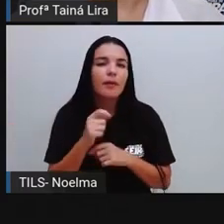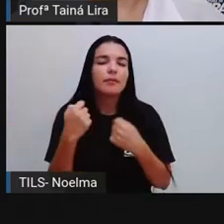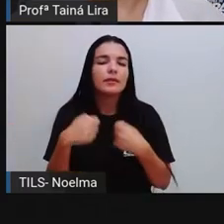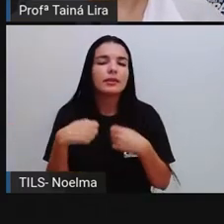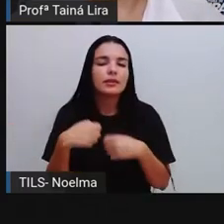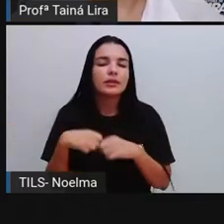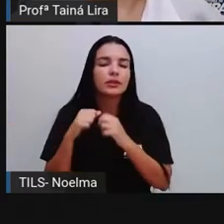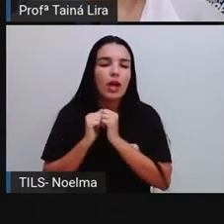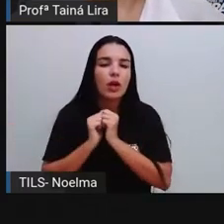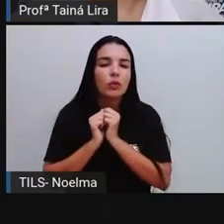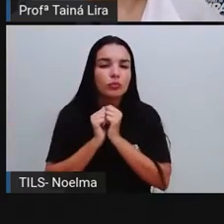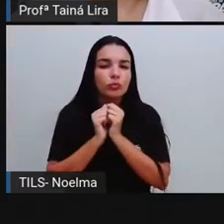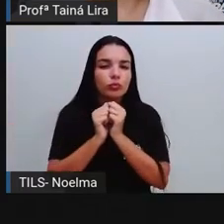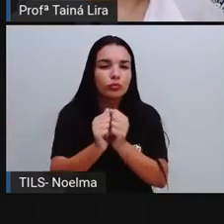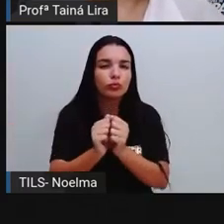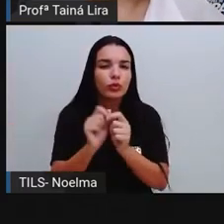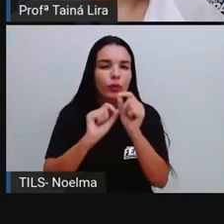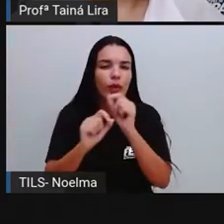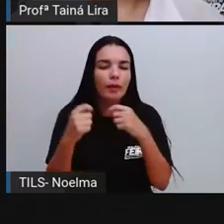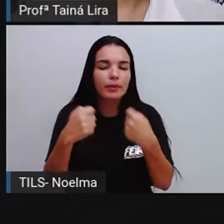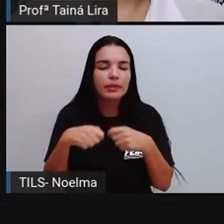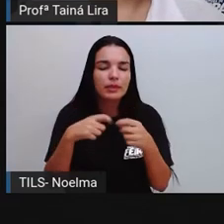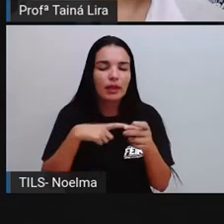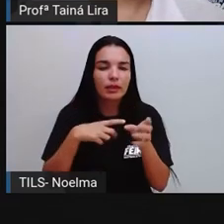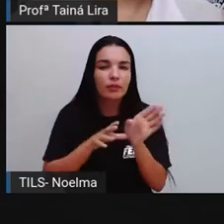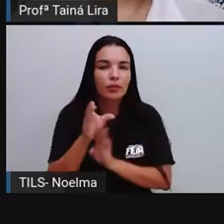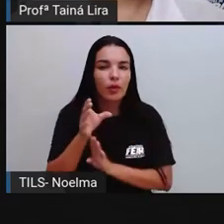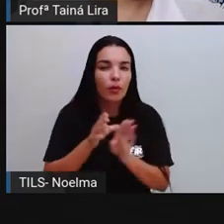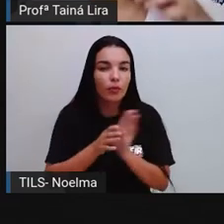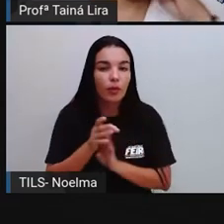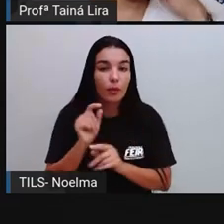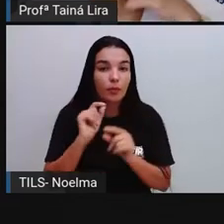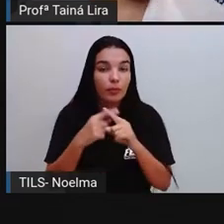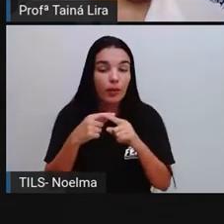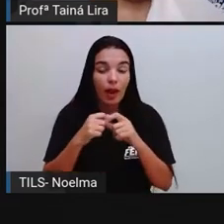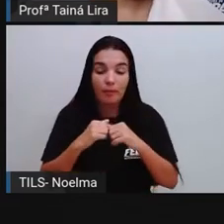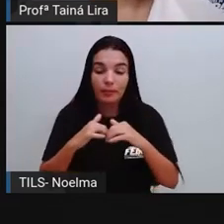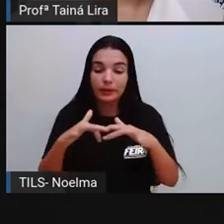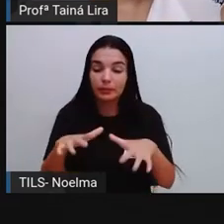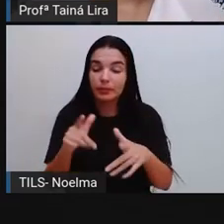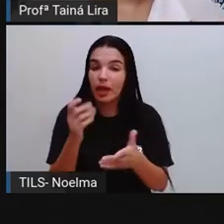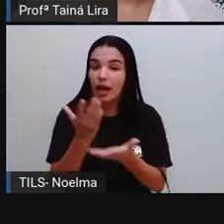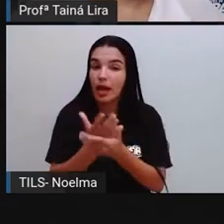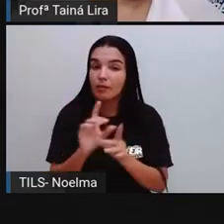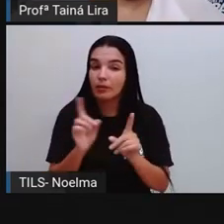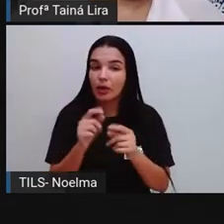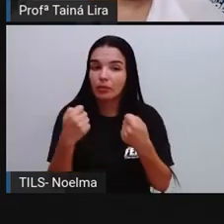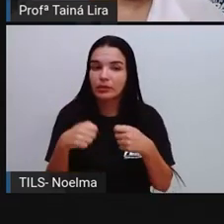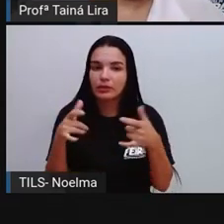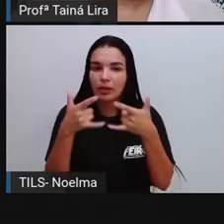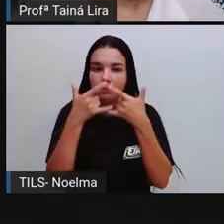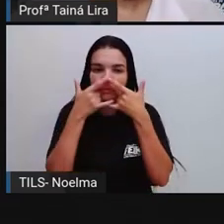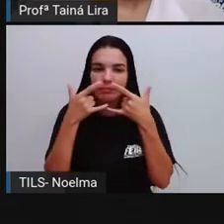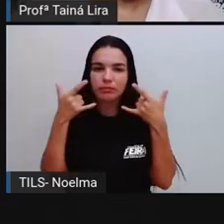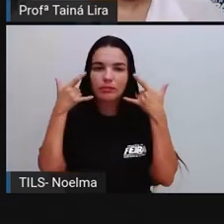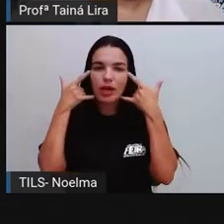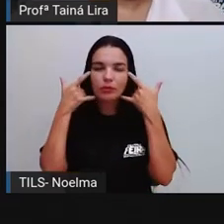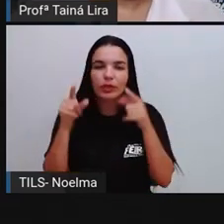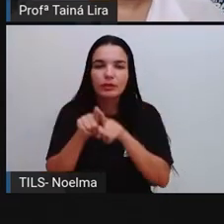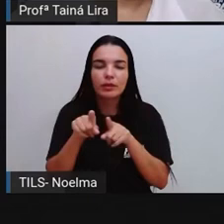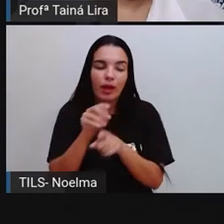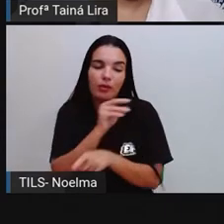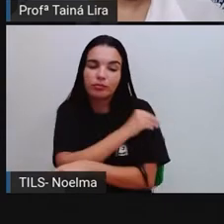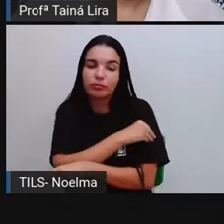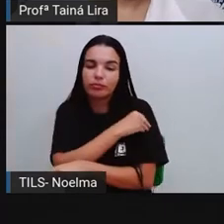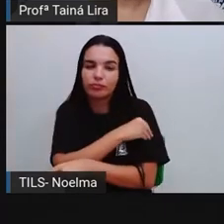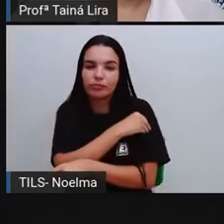que a gente não pode esquecer, porque afinal de contas a pandemia não acabou, tá? Traga sua máscara e álcool